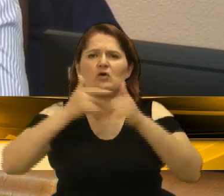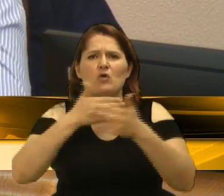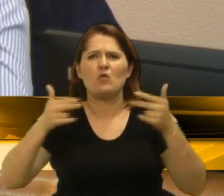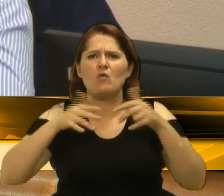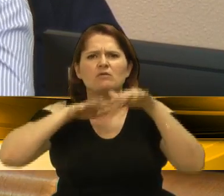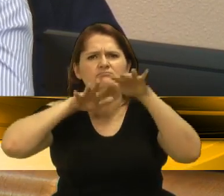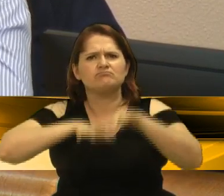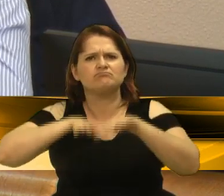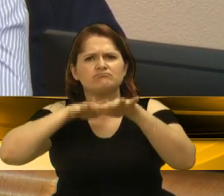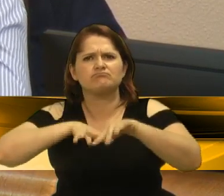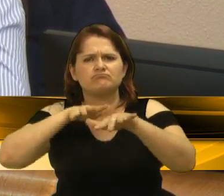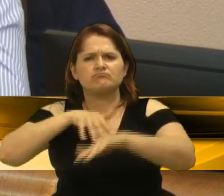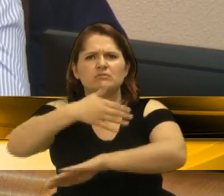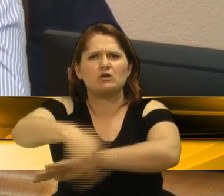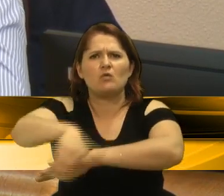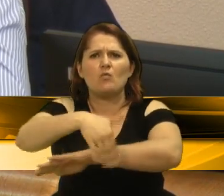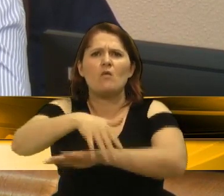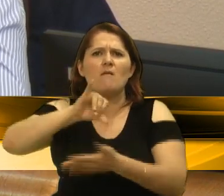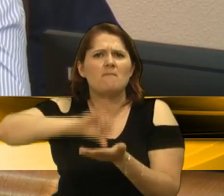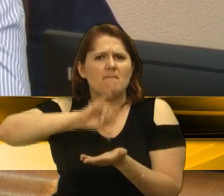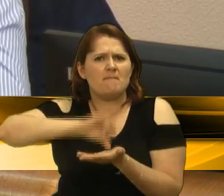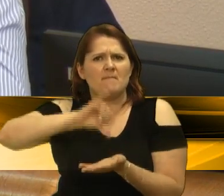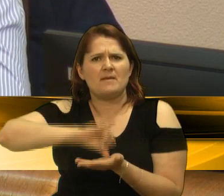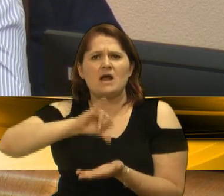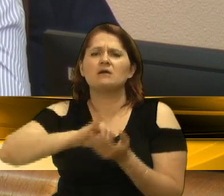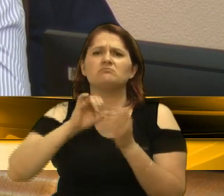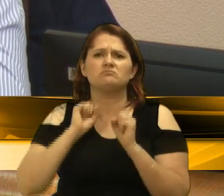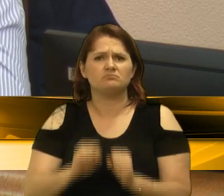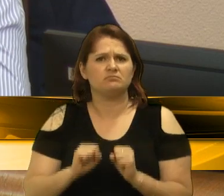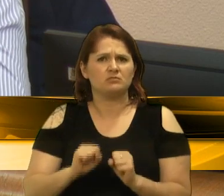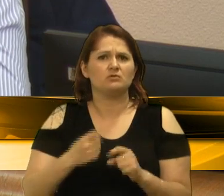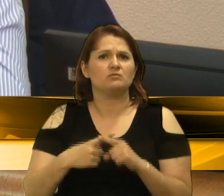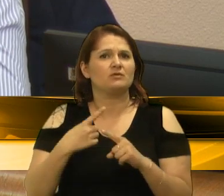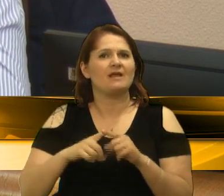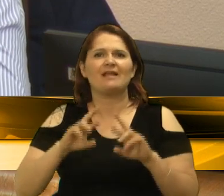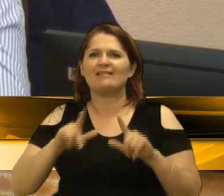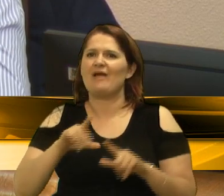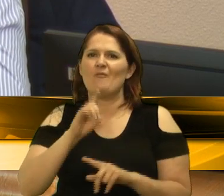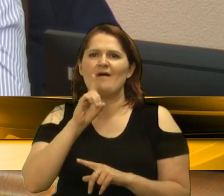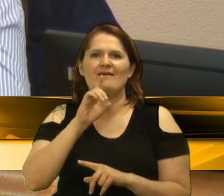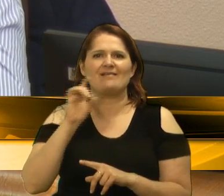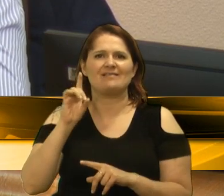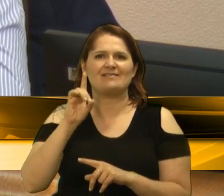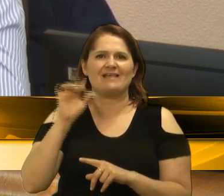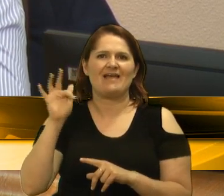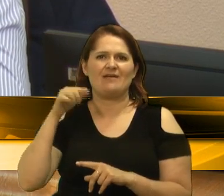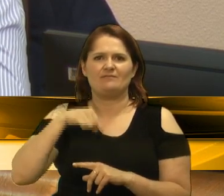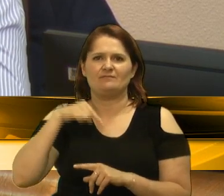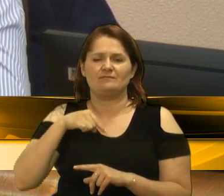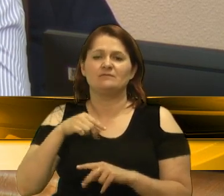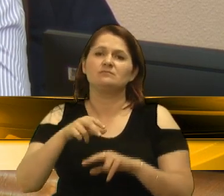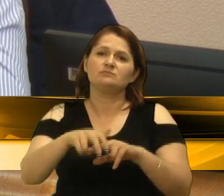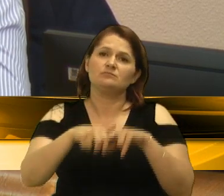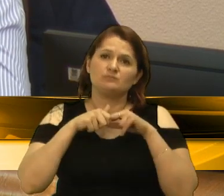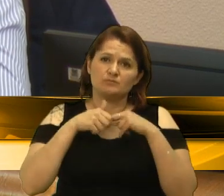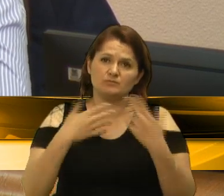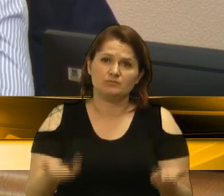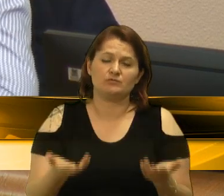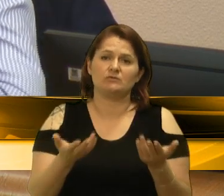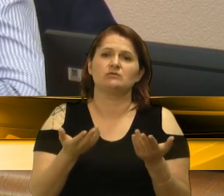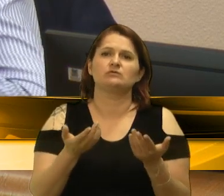carros, aparelhos ou objetos sonoros na praça. Isto posto, pelo meu voto, julgo procedente a presente ação direta para declarar